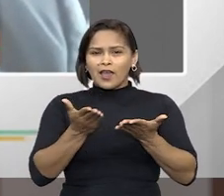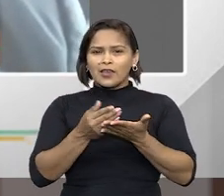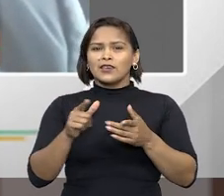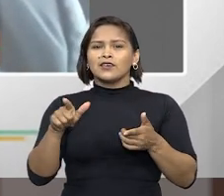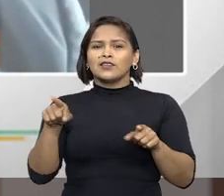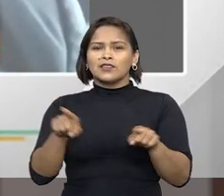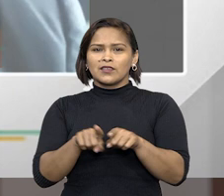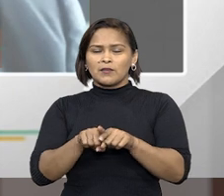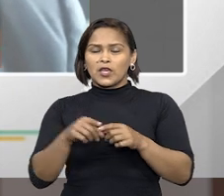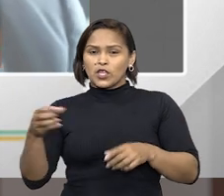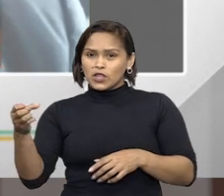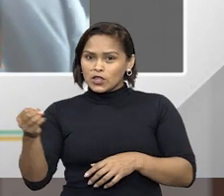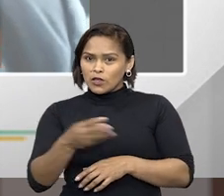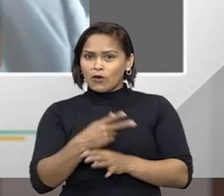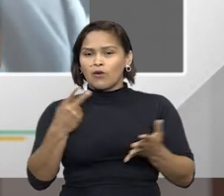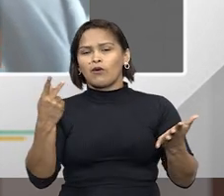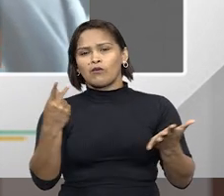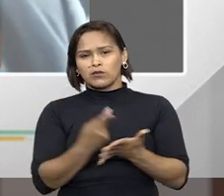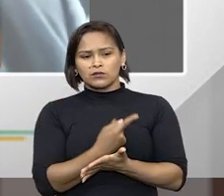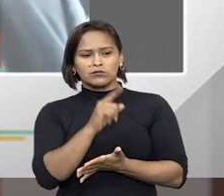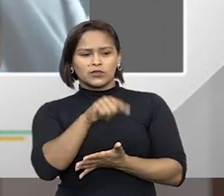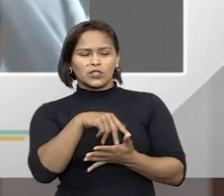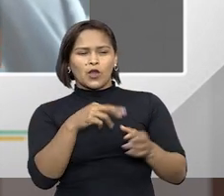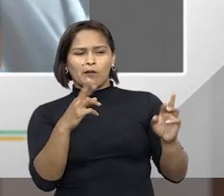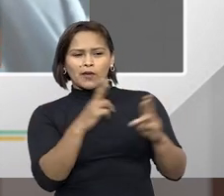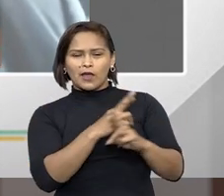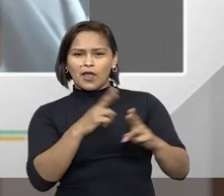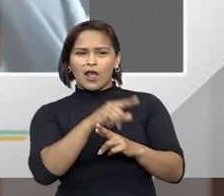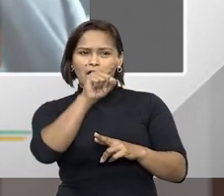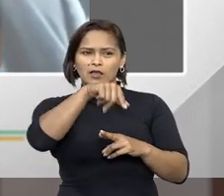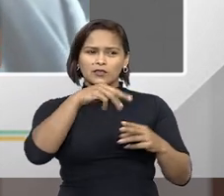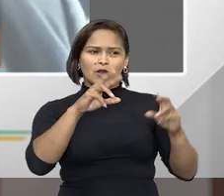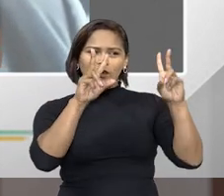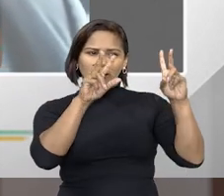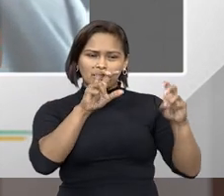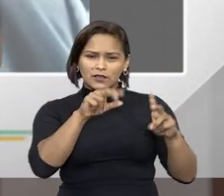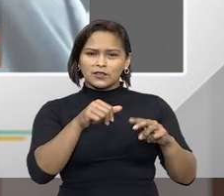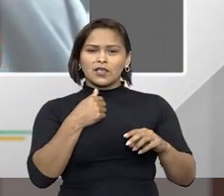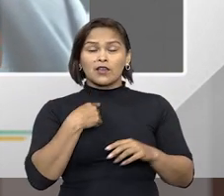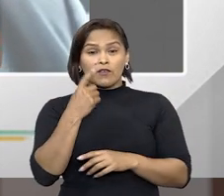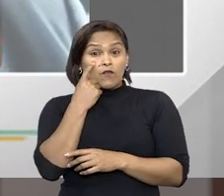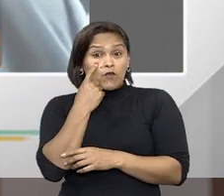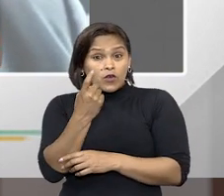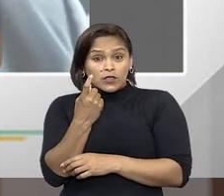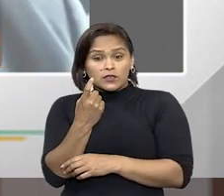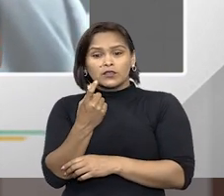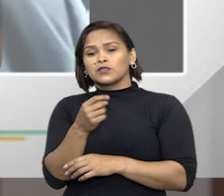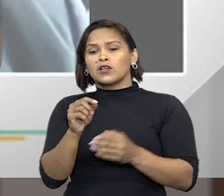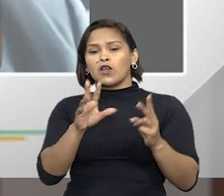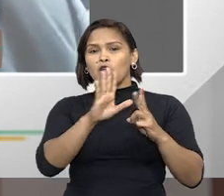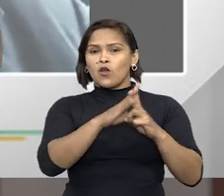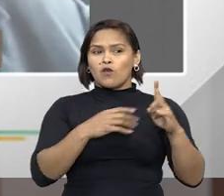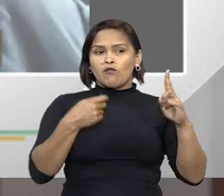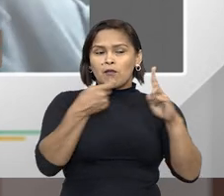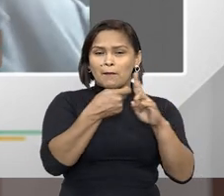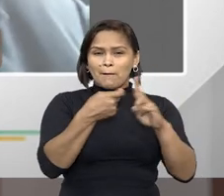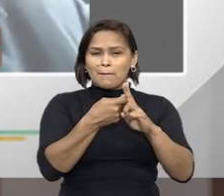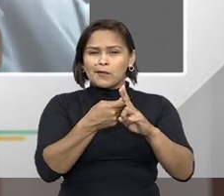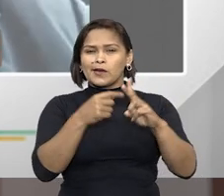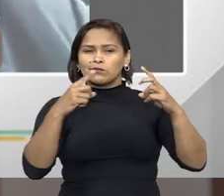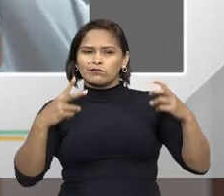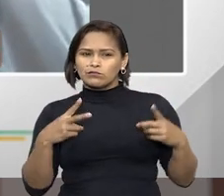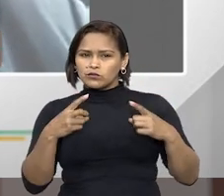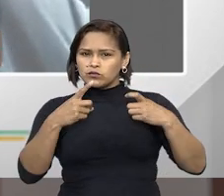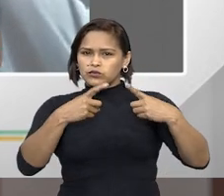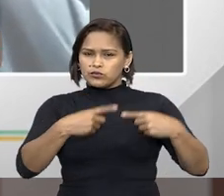inovações em relação àquelas causas em que forem interessados ou forem partes litigantes, o Estado